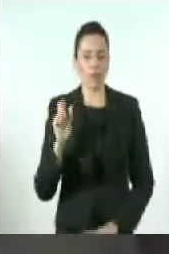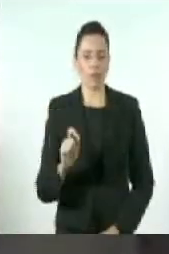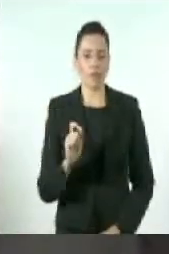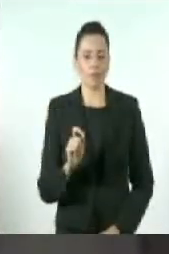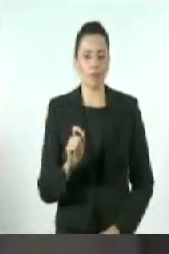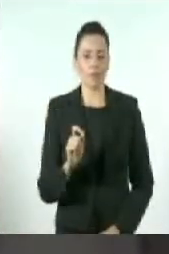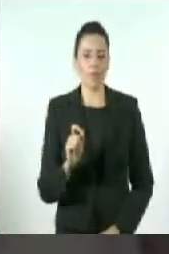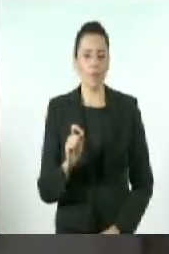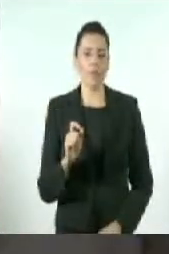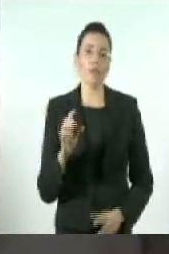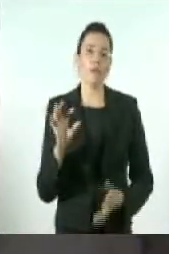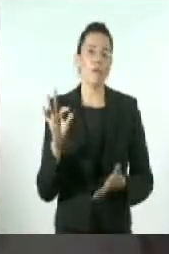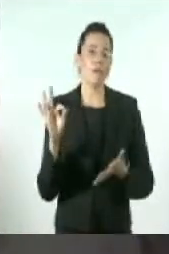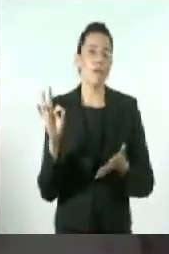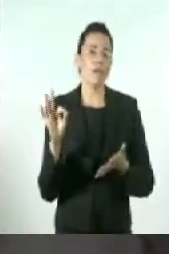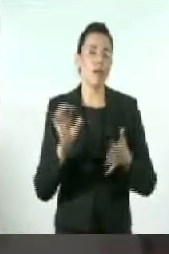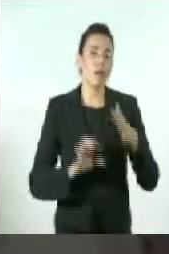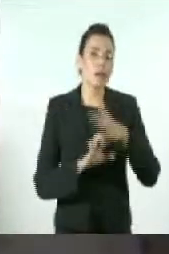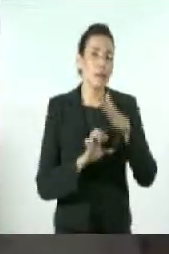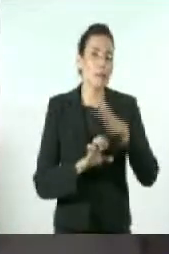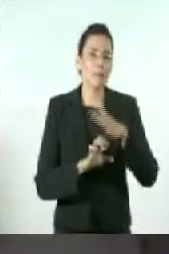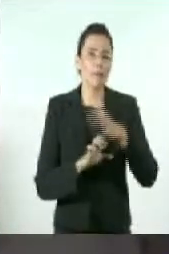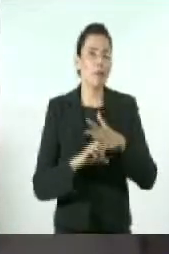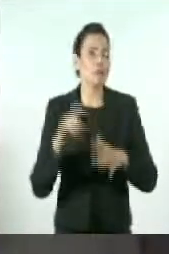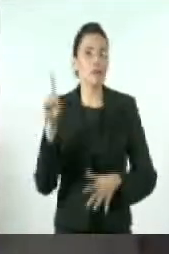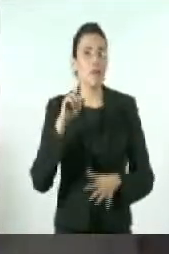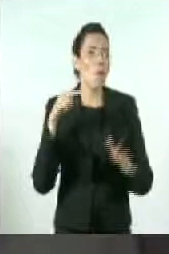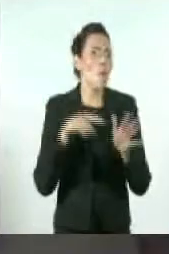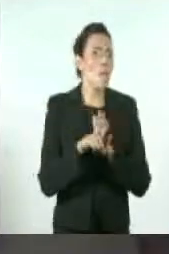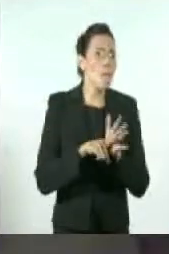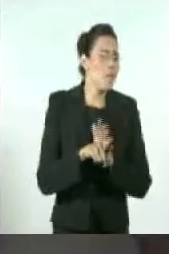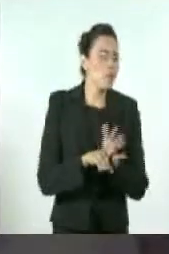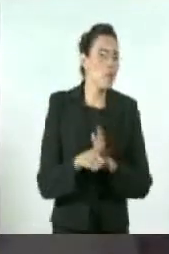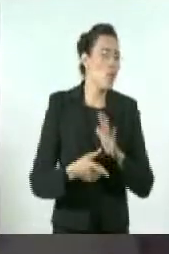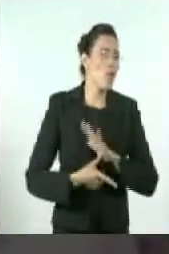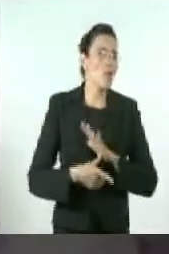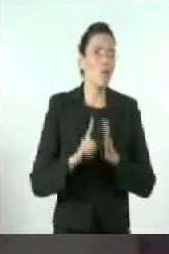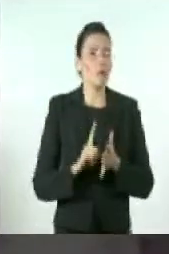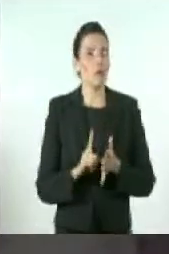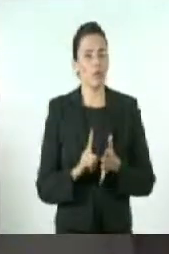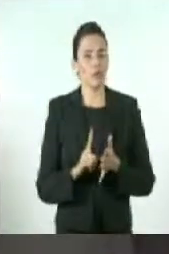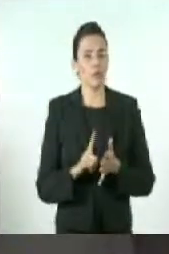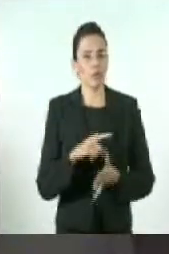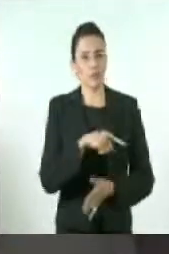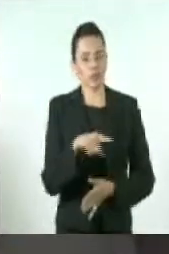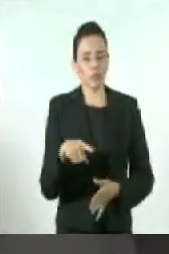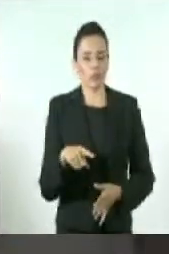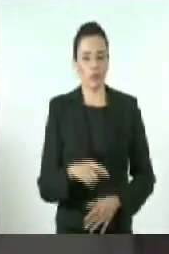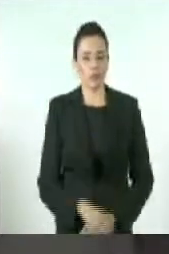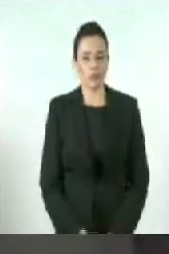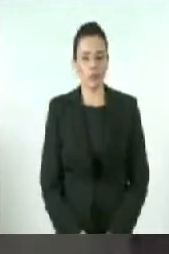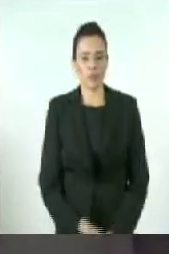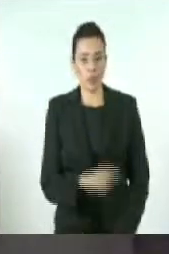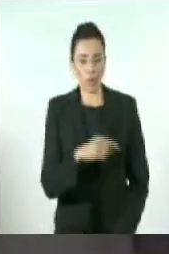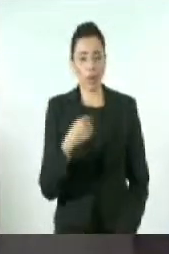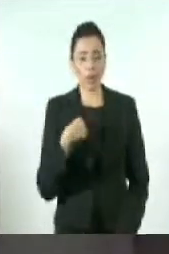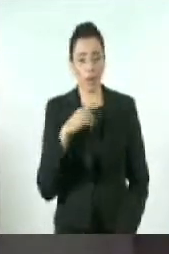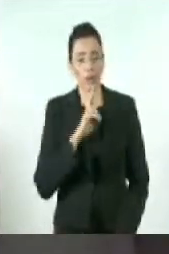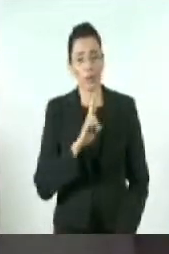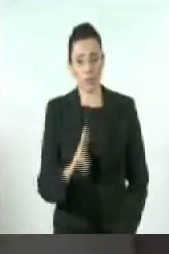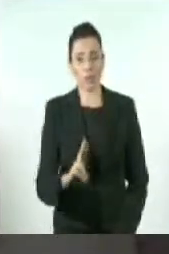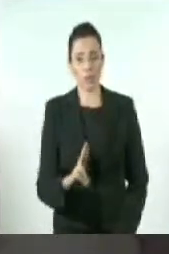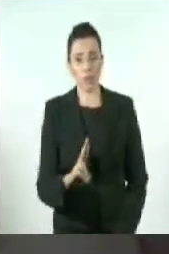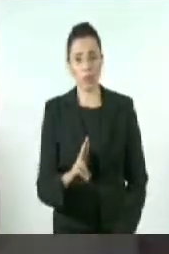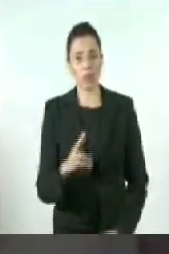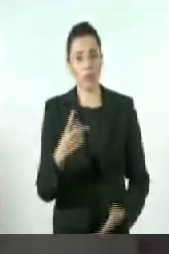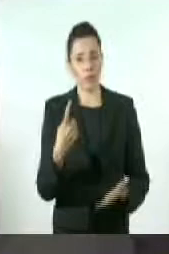teriam sido consultadas em relação à contratação emergencial, já que já prestavam serviço? E a resposta está no próprio acordo do Ministério Público. Foi